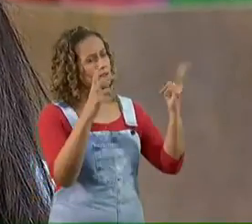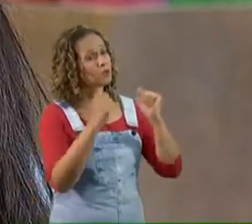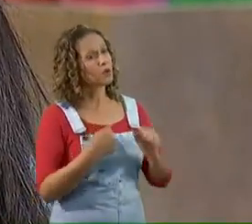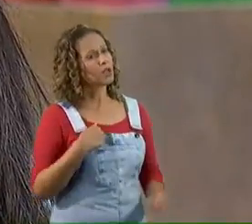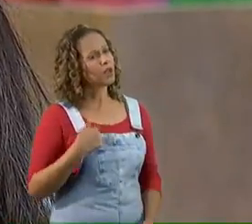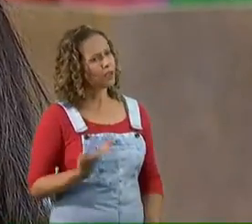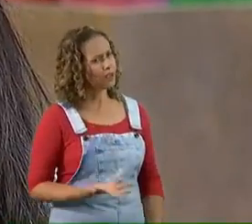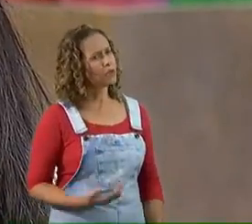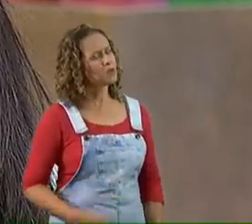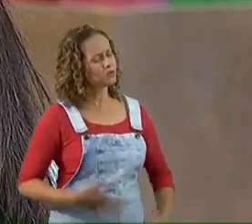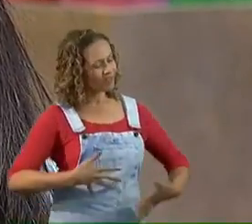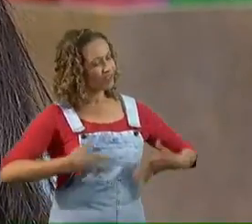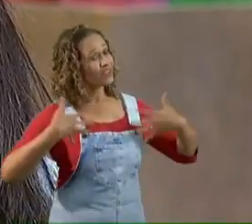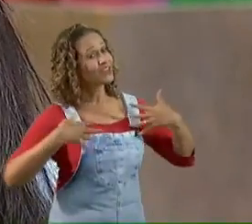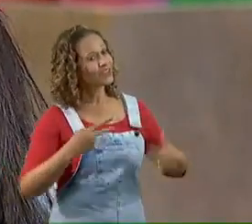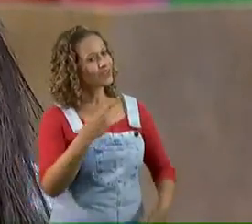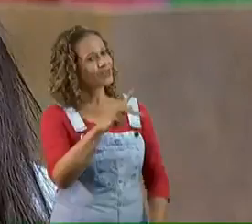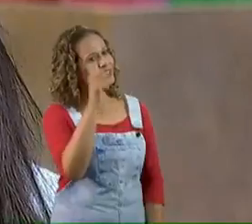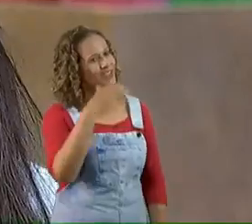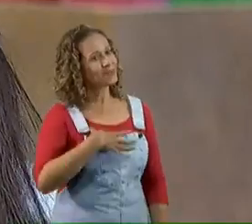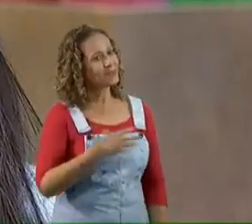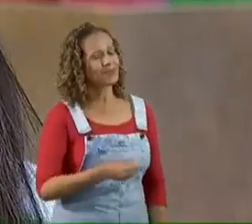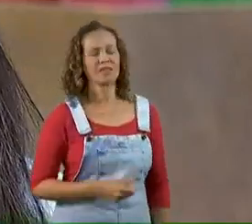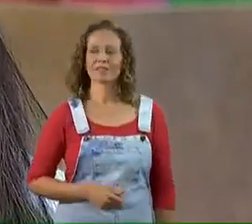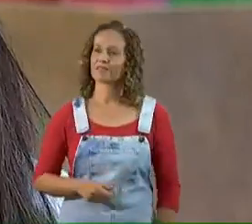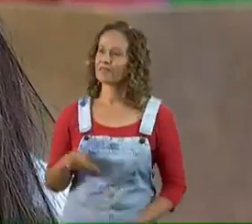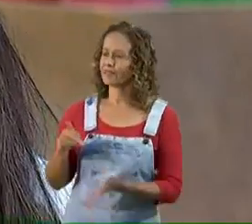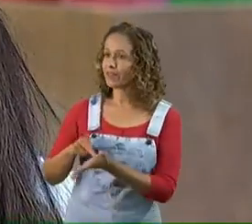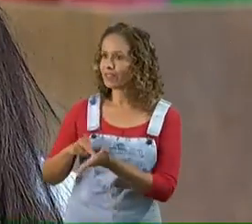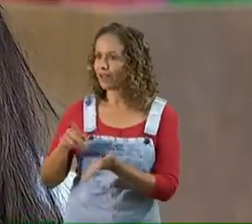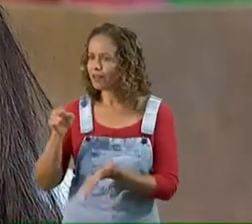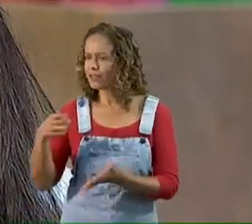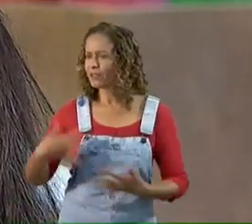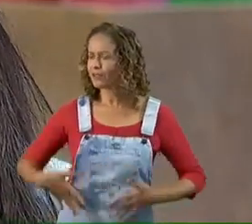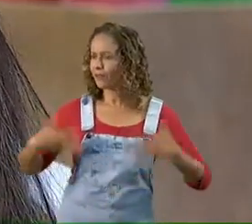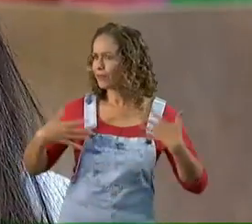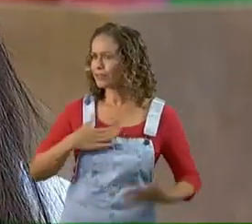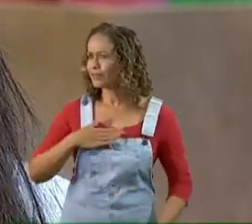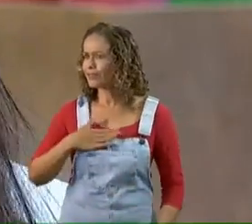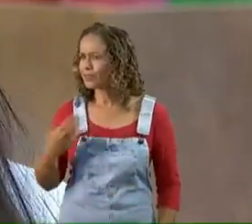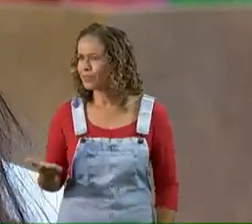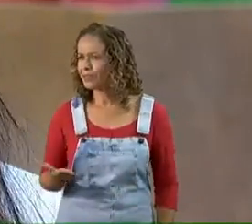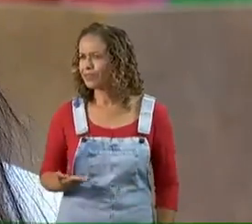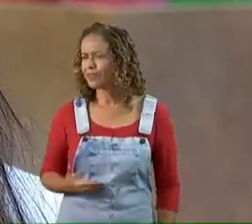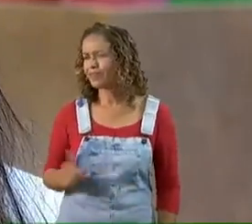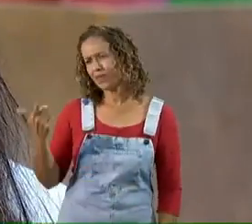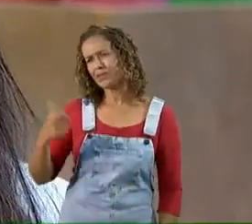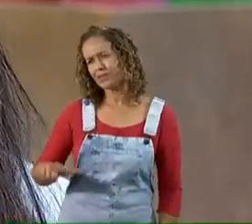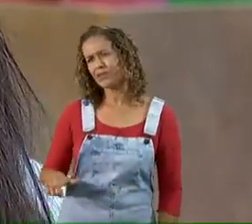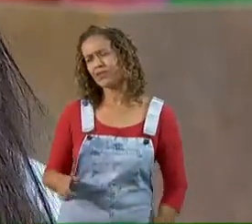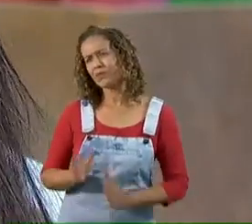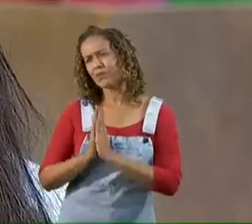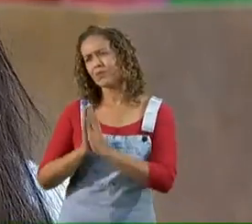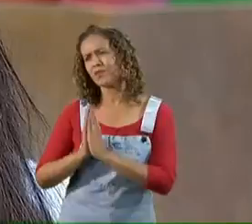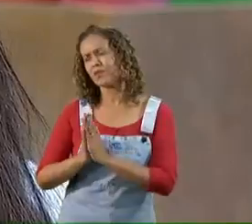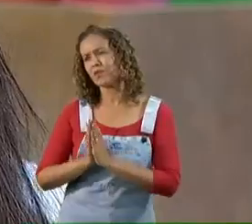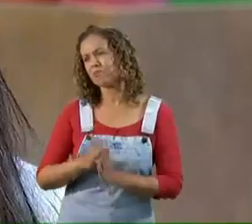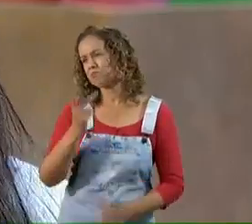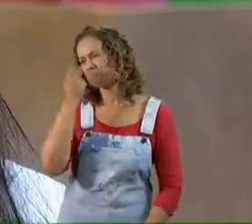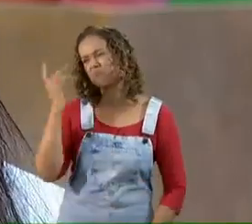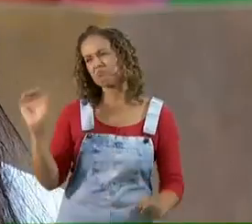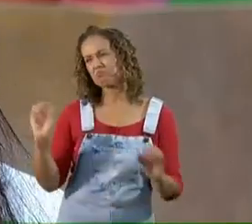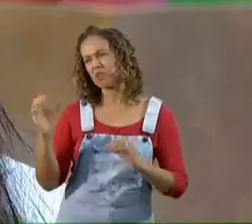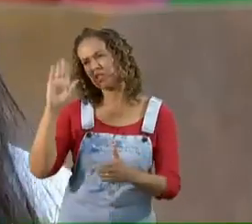muito orgulhoso de você, minha filha. Verdade, Deus? Você está orgulhoso de mim? Pode repetir isso para eu gravar? É porque, tipo, ninguém vai